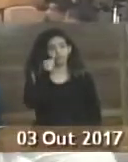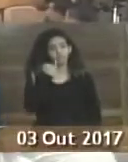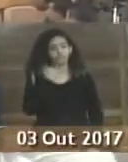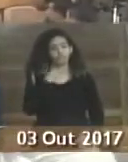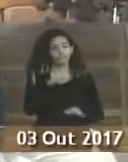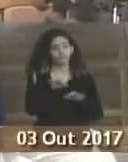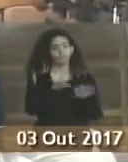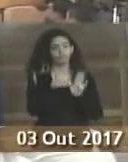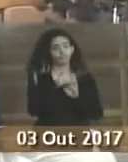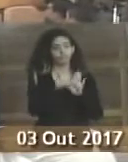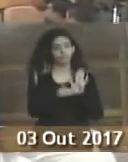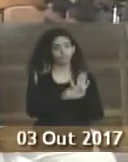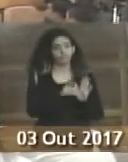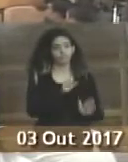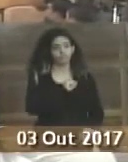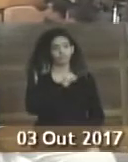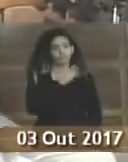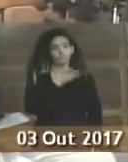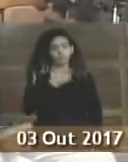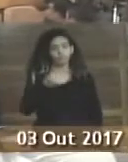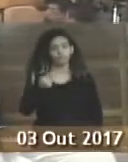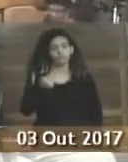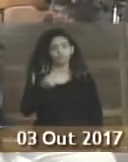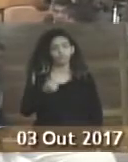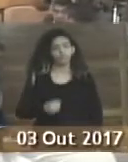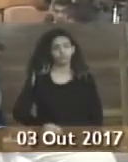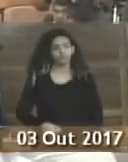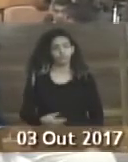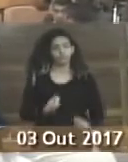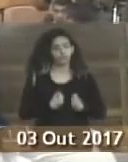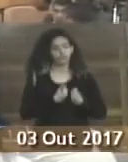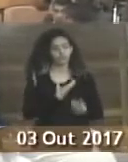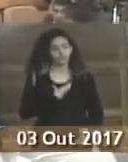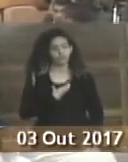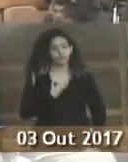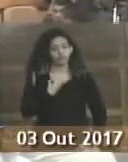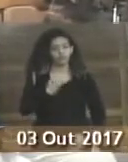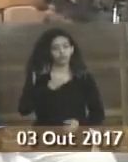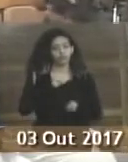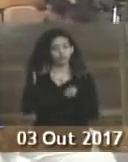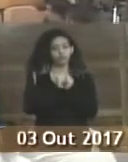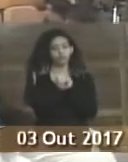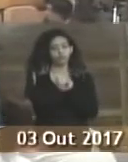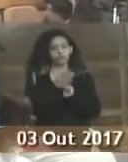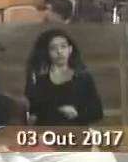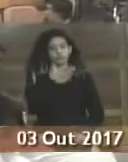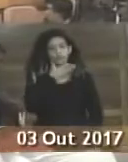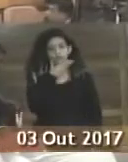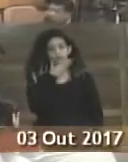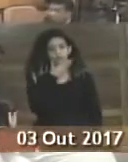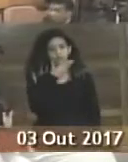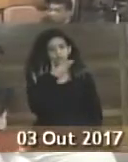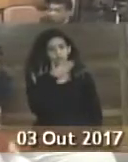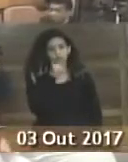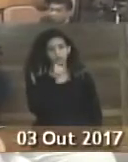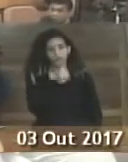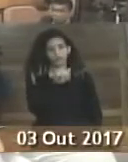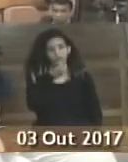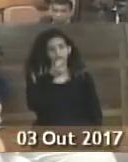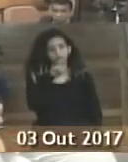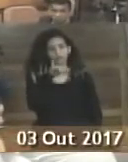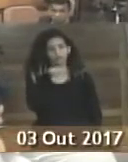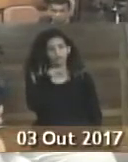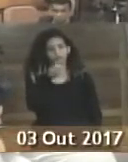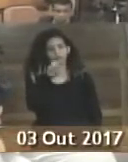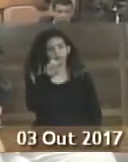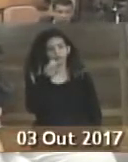decreto legislativo número 47/17, concedendo a medalha de mérito esportivo a Ayrton José Coelho de Brito, à ilustríssima senhora Eliane Regina dos